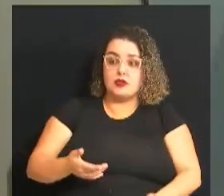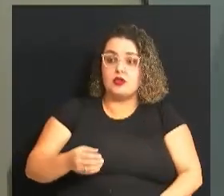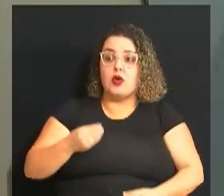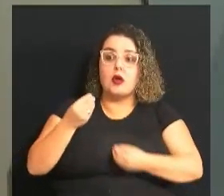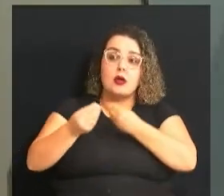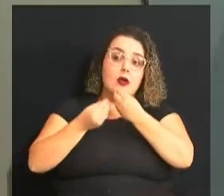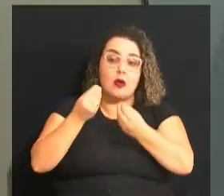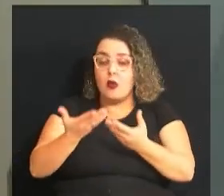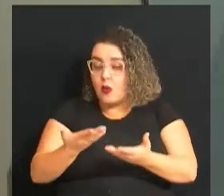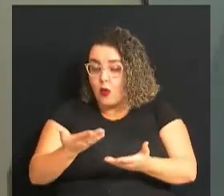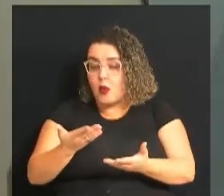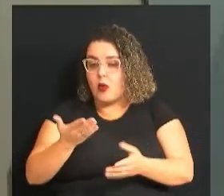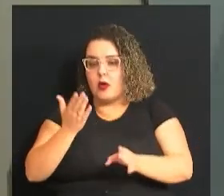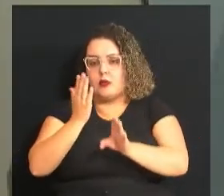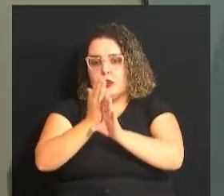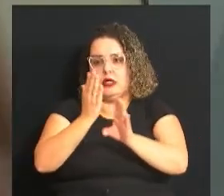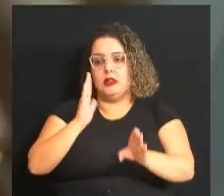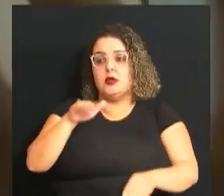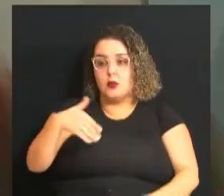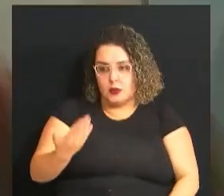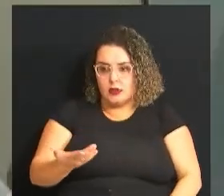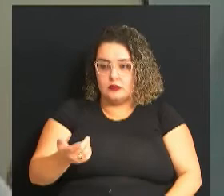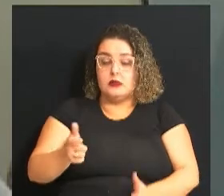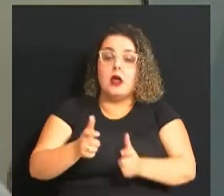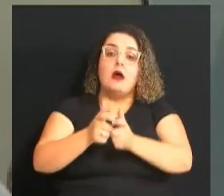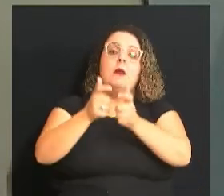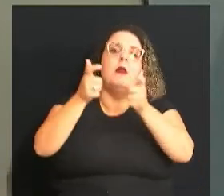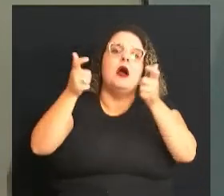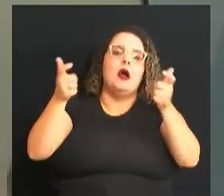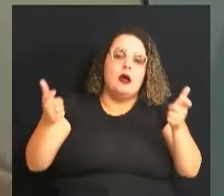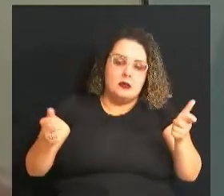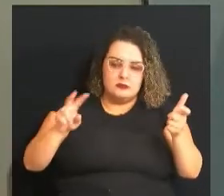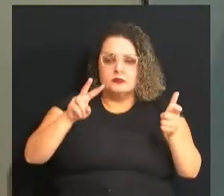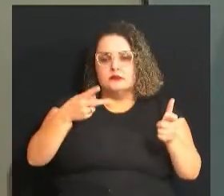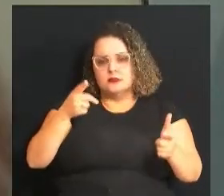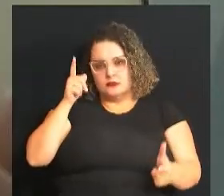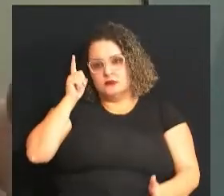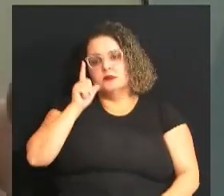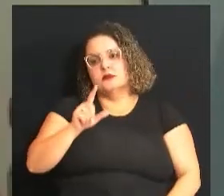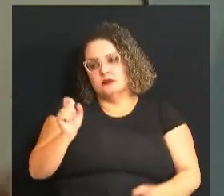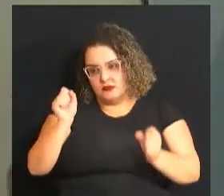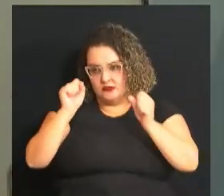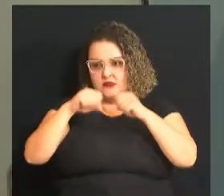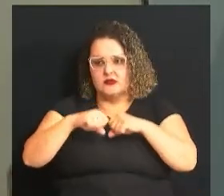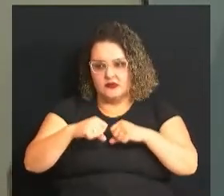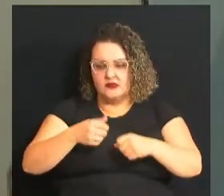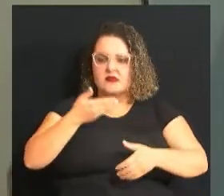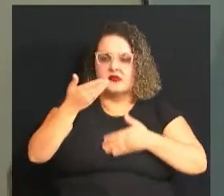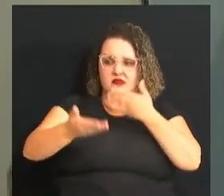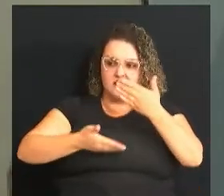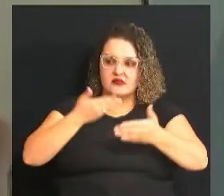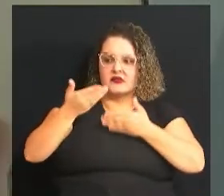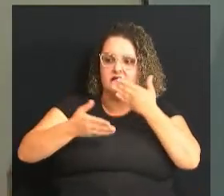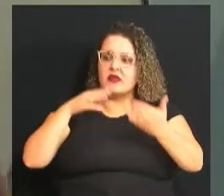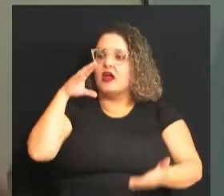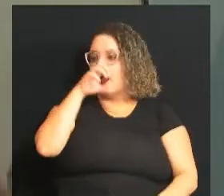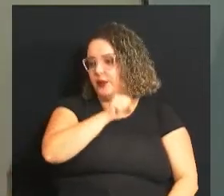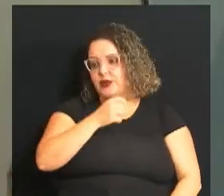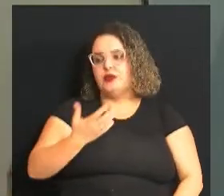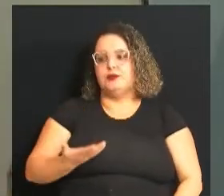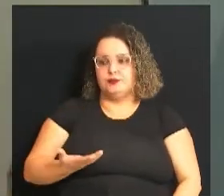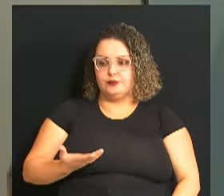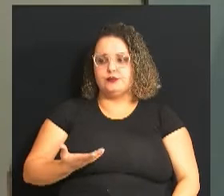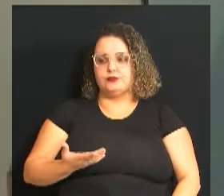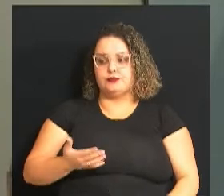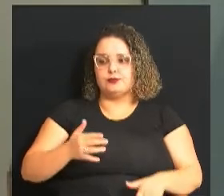descoberto, mas, em sua maioria, nós conseguimos sim tratar rapidamente. Então, o paciente, em